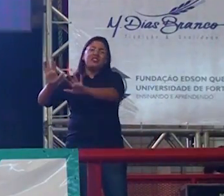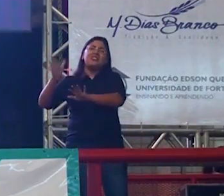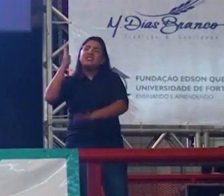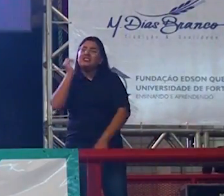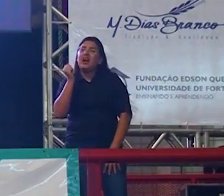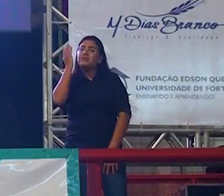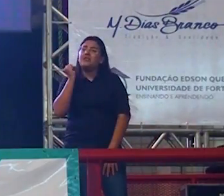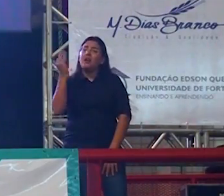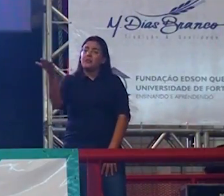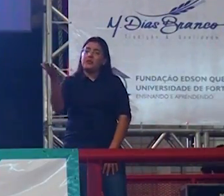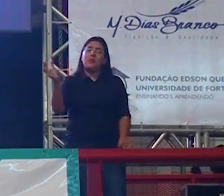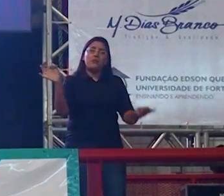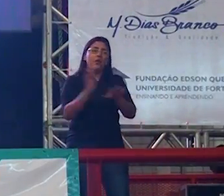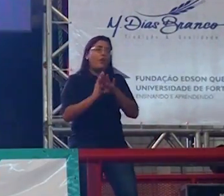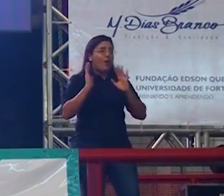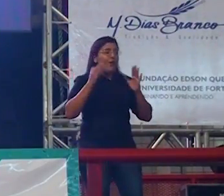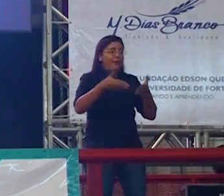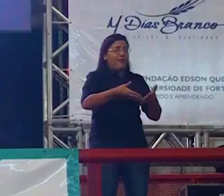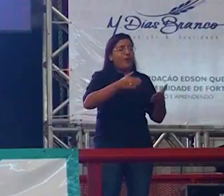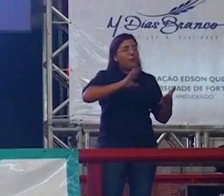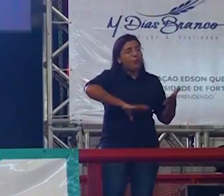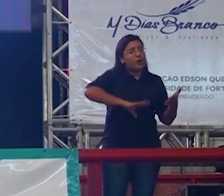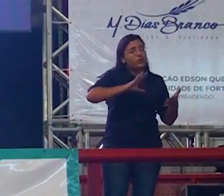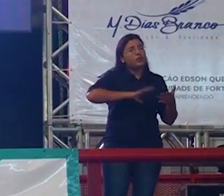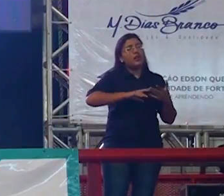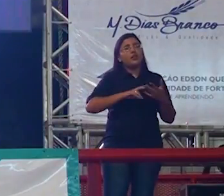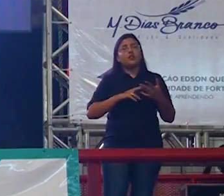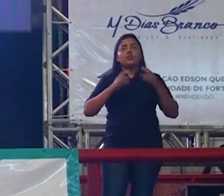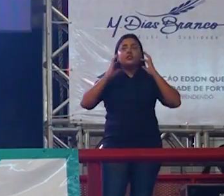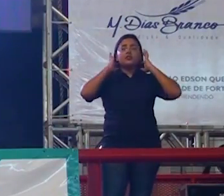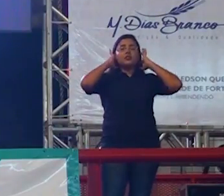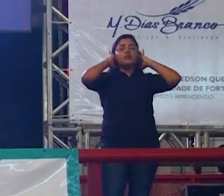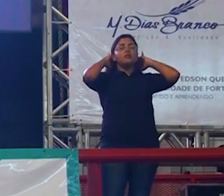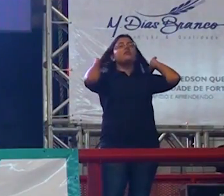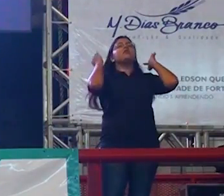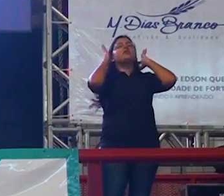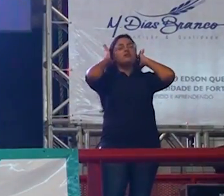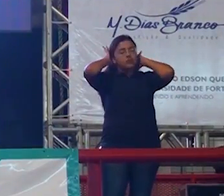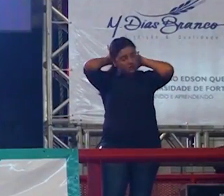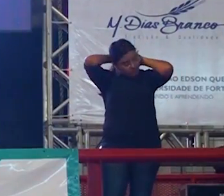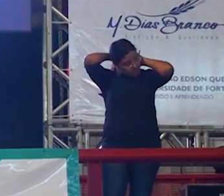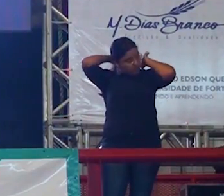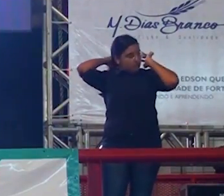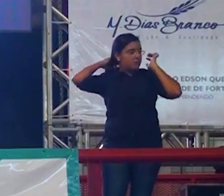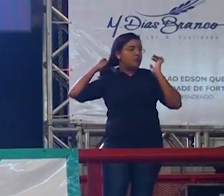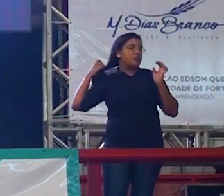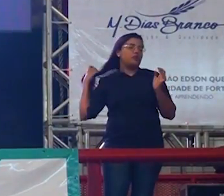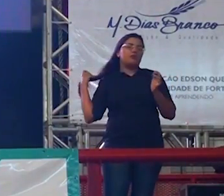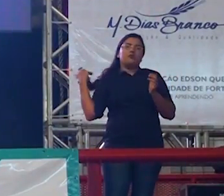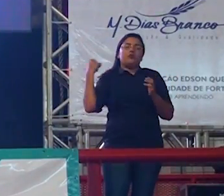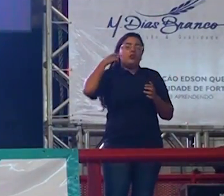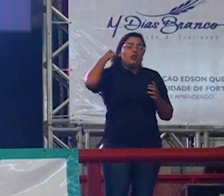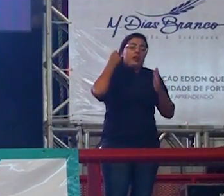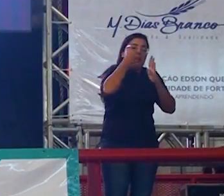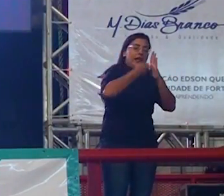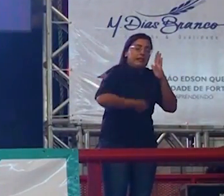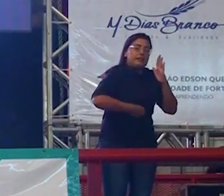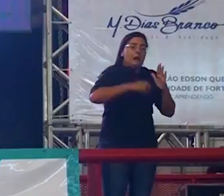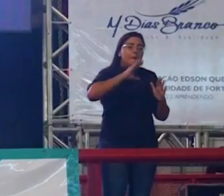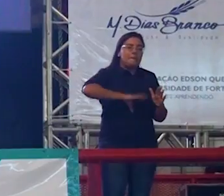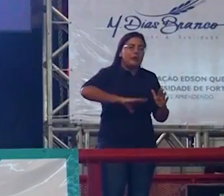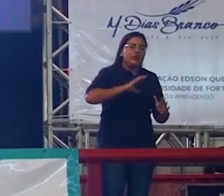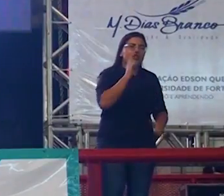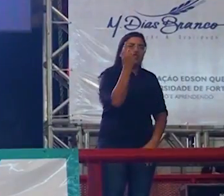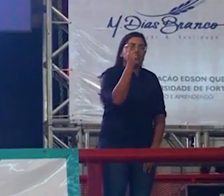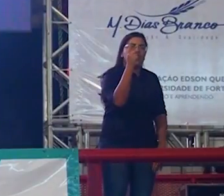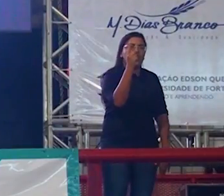sabe demais. Ele chegava com as questões de química tudo resolvido. Não estude mais química não, vai estudar português, vai fazer uma redação, vai estudar